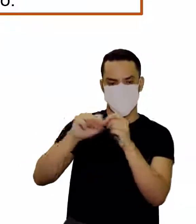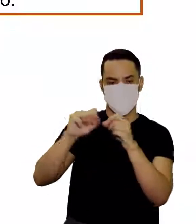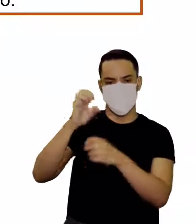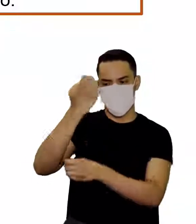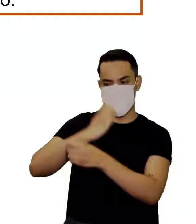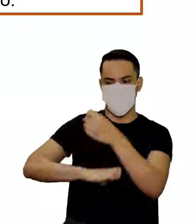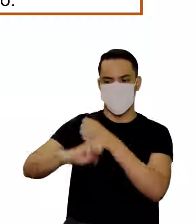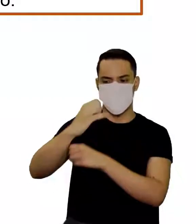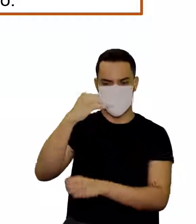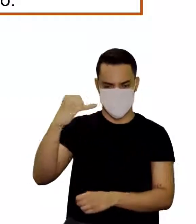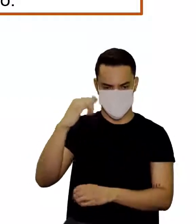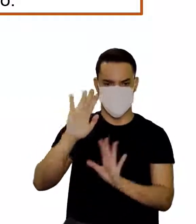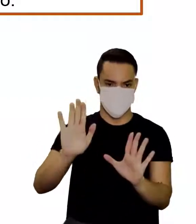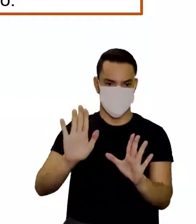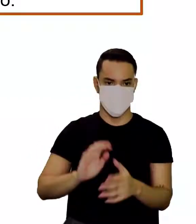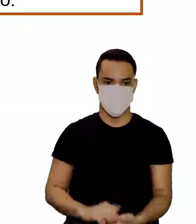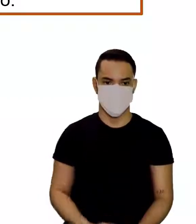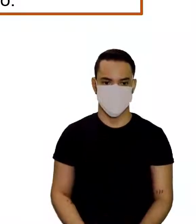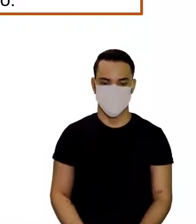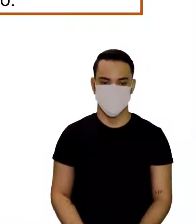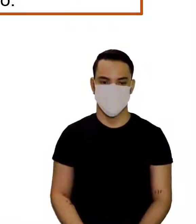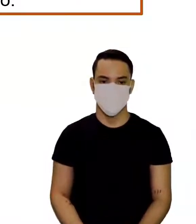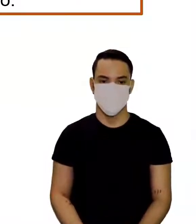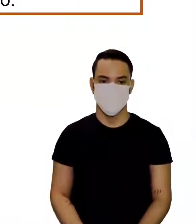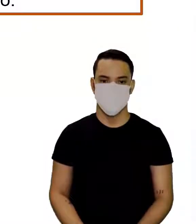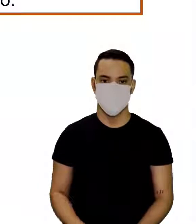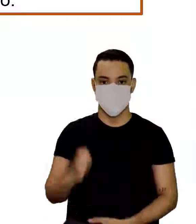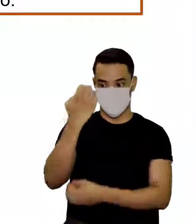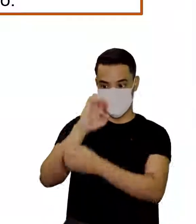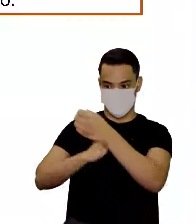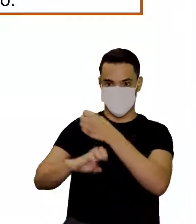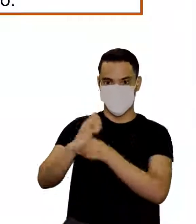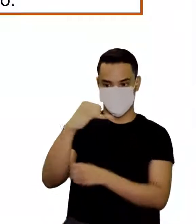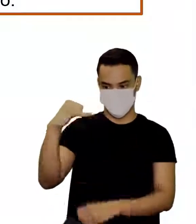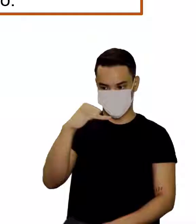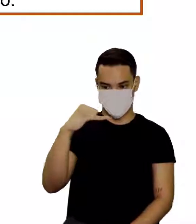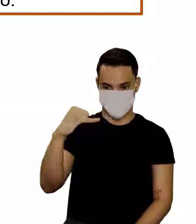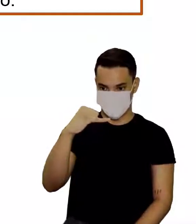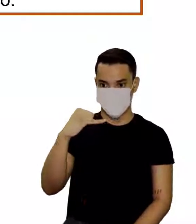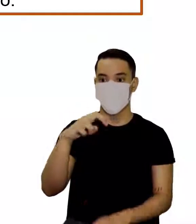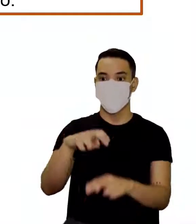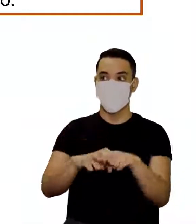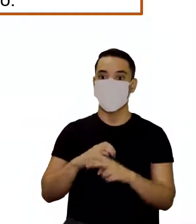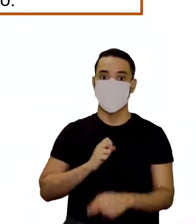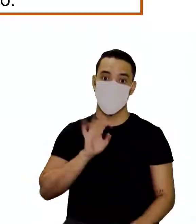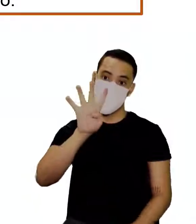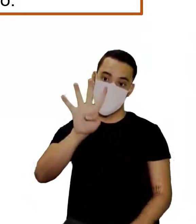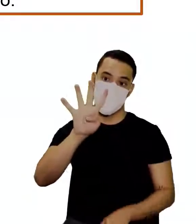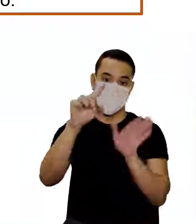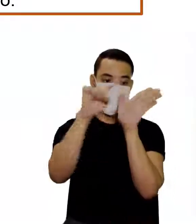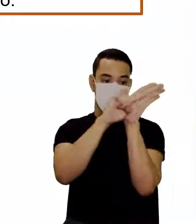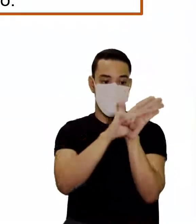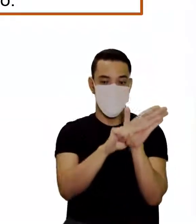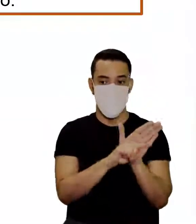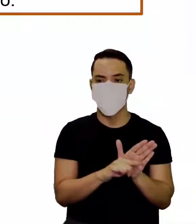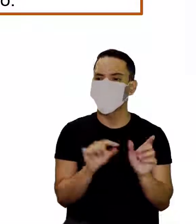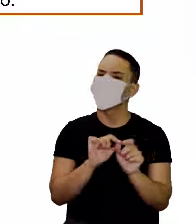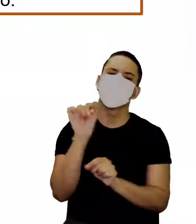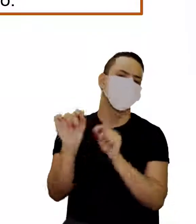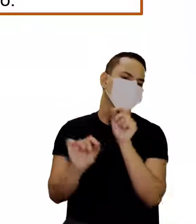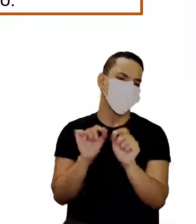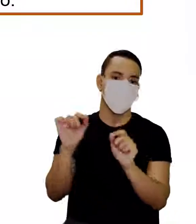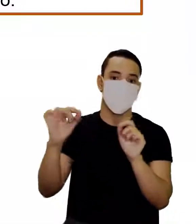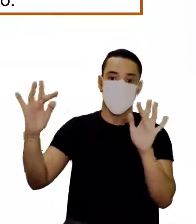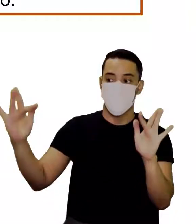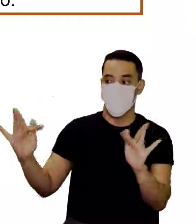né? Então, todo, vamos lá. 1, 2, 3, 4. Então, ele tem quatro cargas negativas. O que, que eu vou fazer? Eu vou